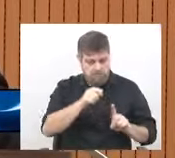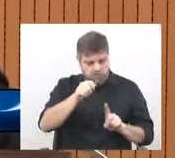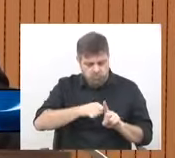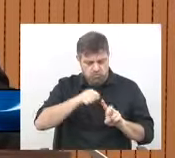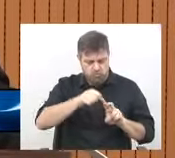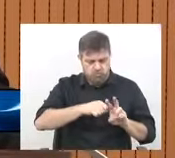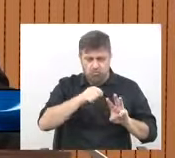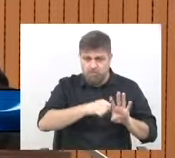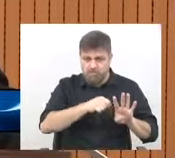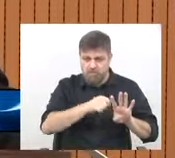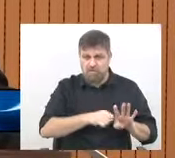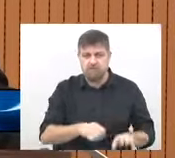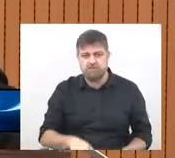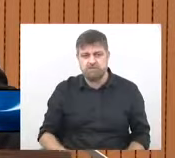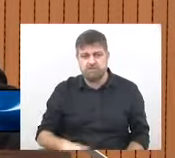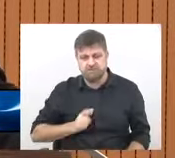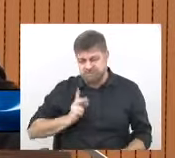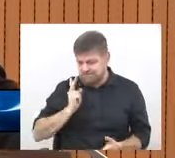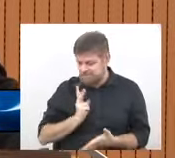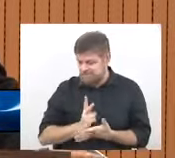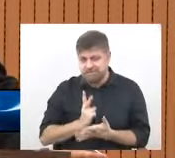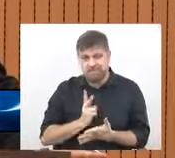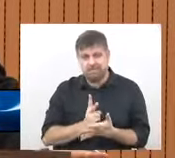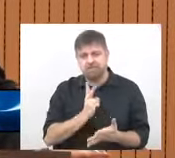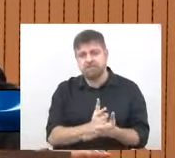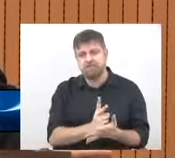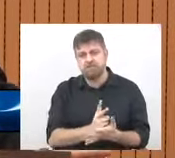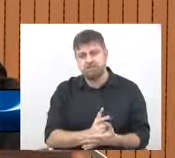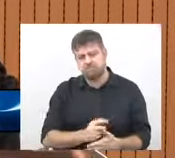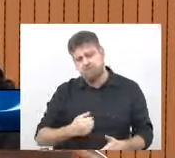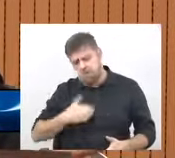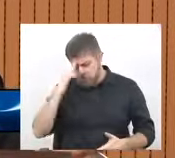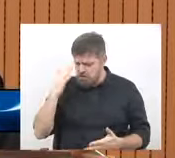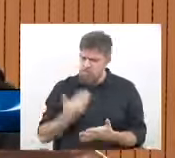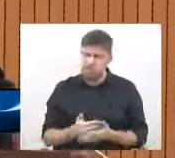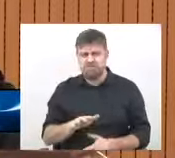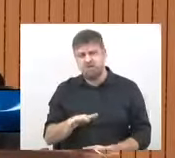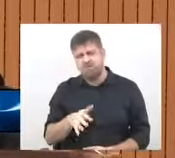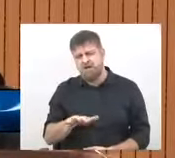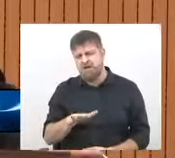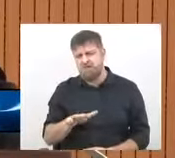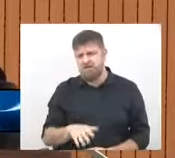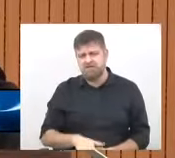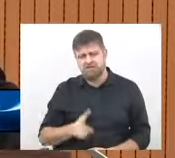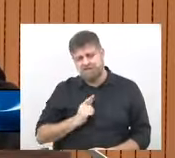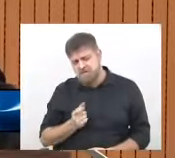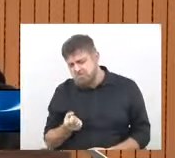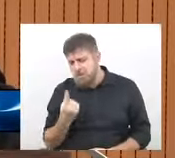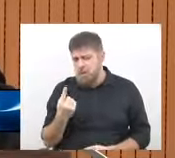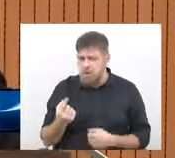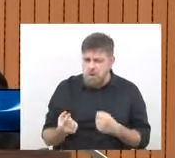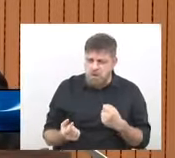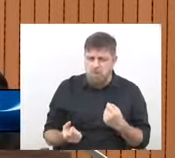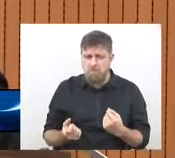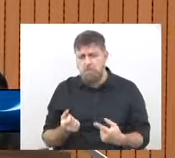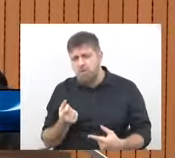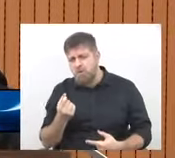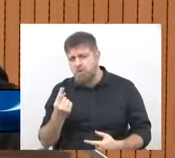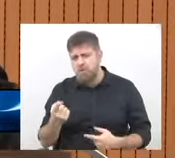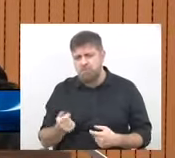mensais e sempre, eu creio que talvez tenha tido uma ou outra